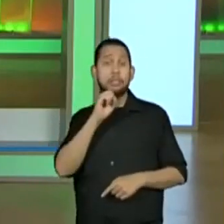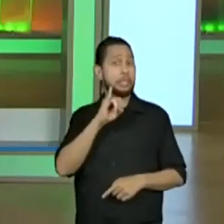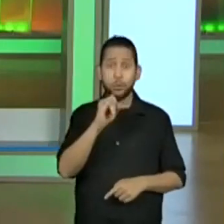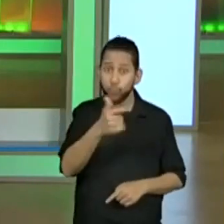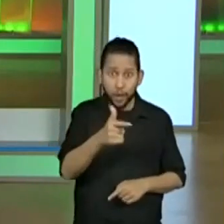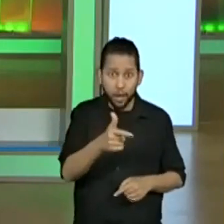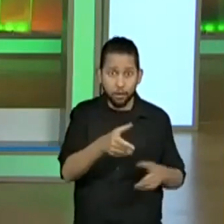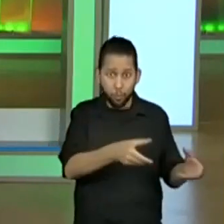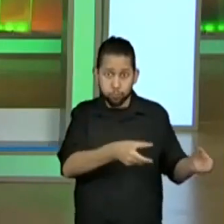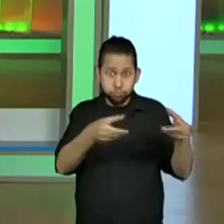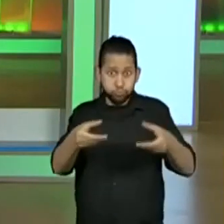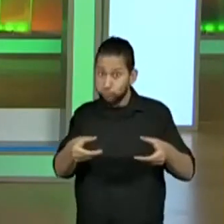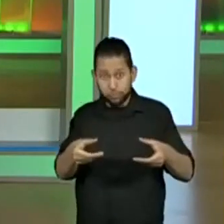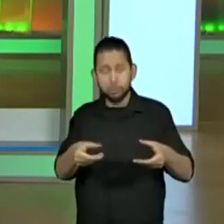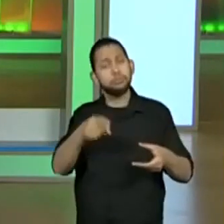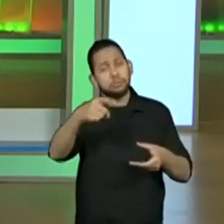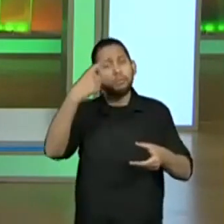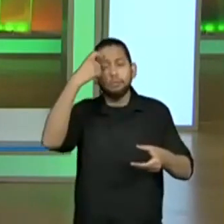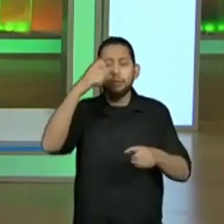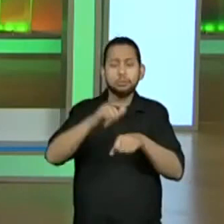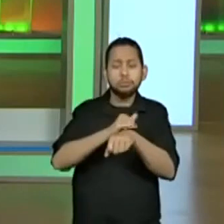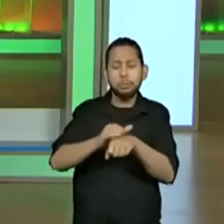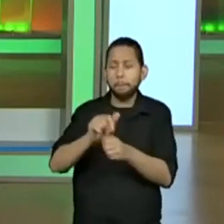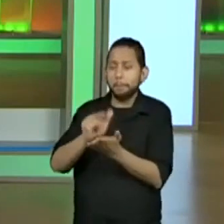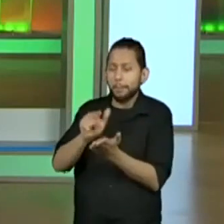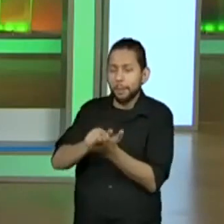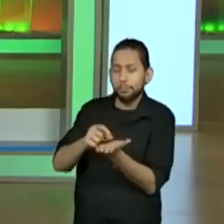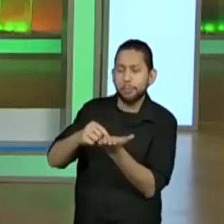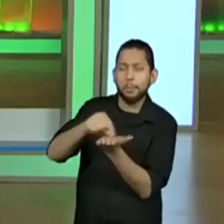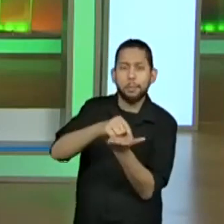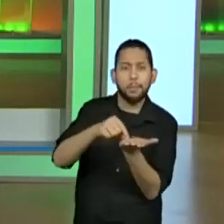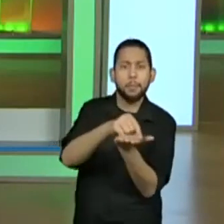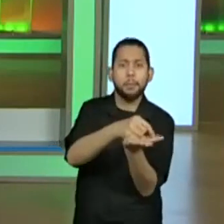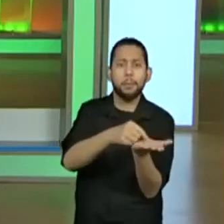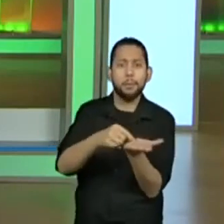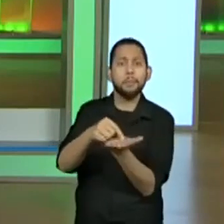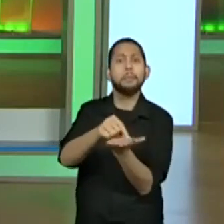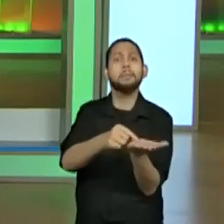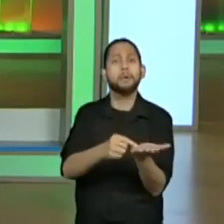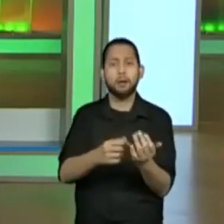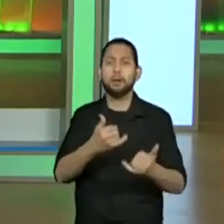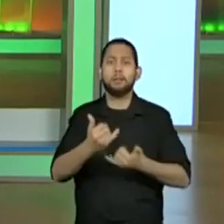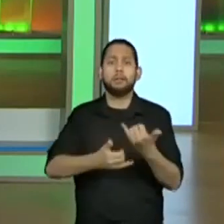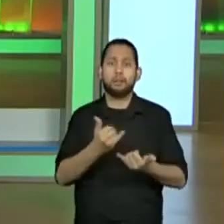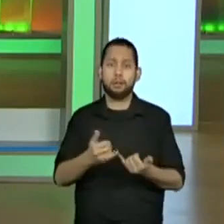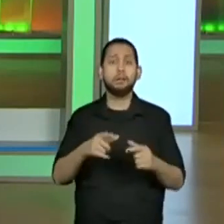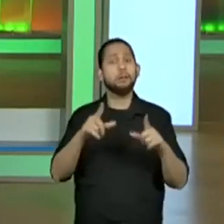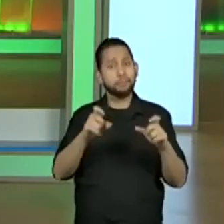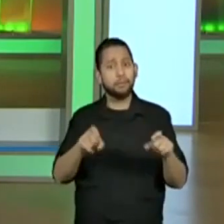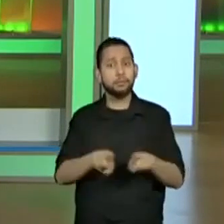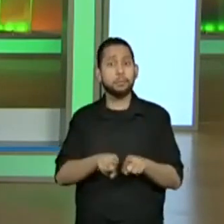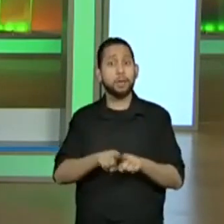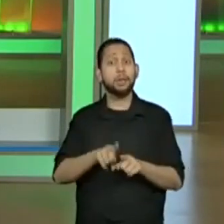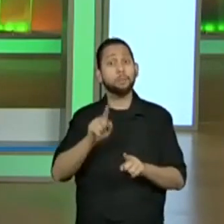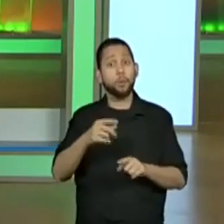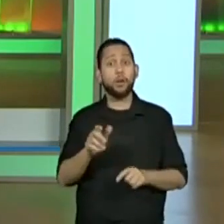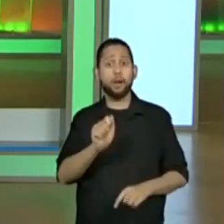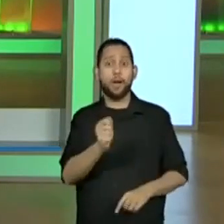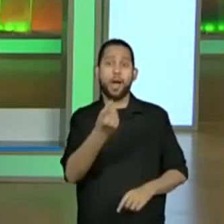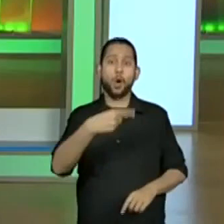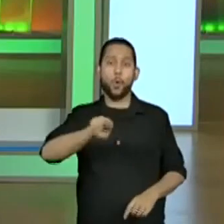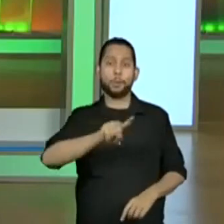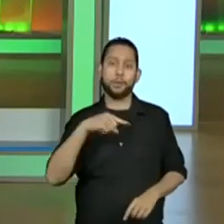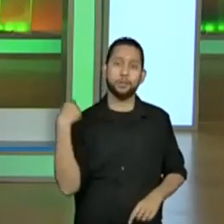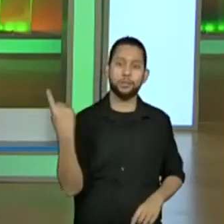criar um. Então, crie o seu jogo matemático, de tabuleiro, faça lá, jogue, registre Perfeito. E marque a gente também. Perfeito.